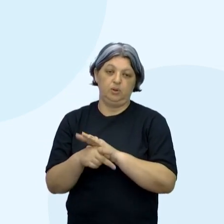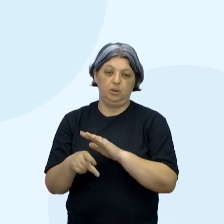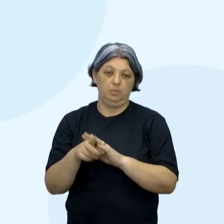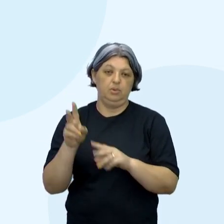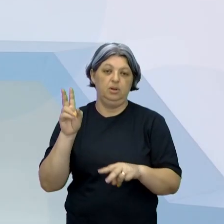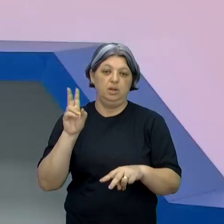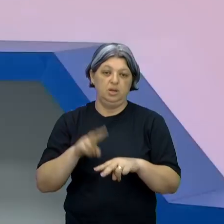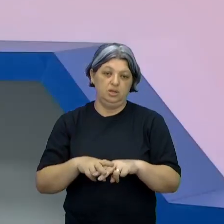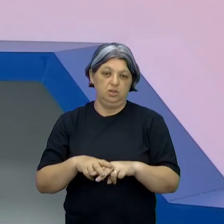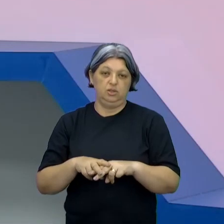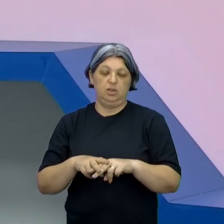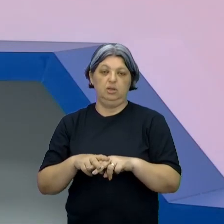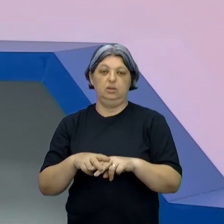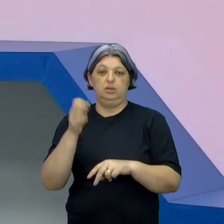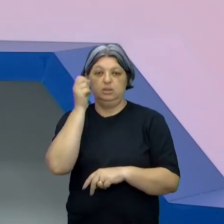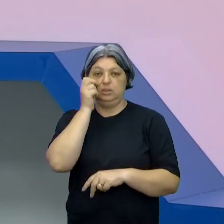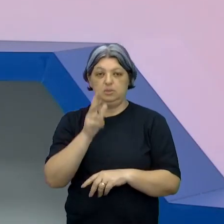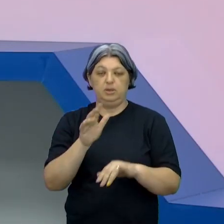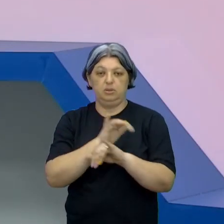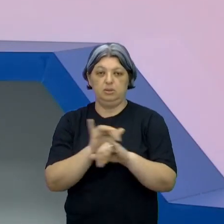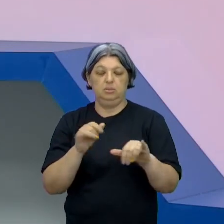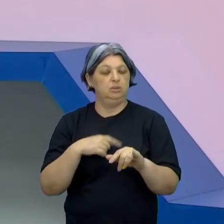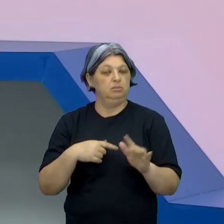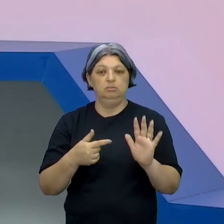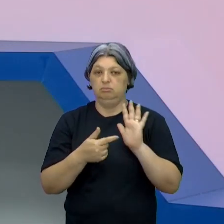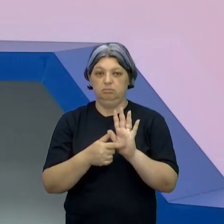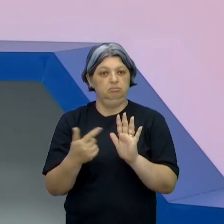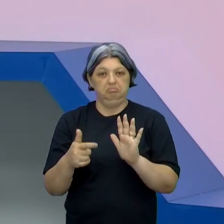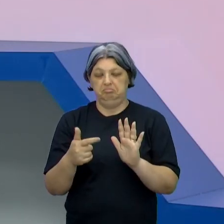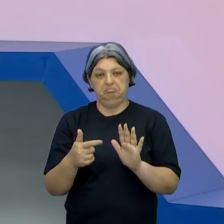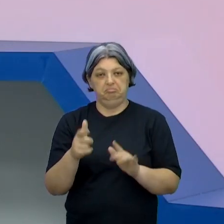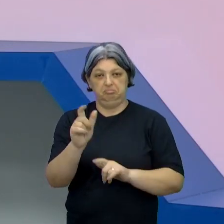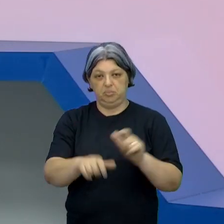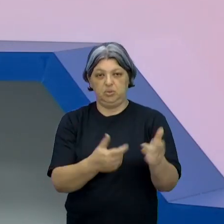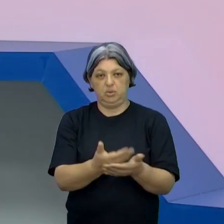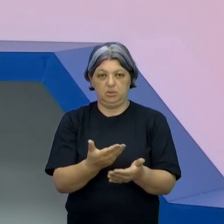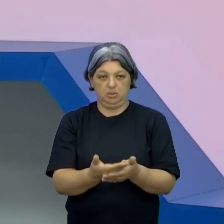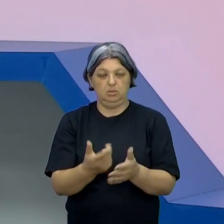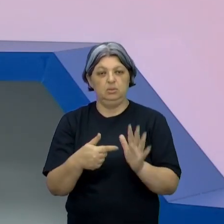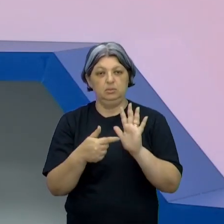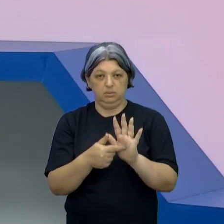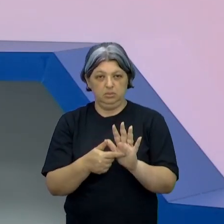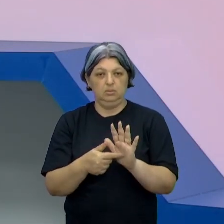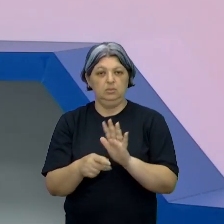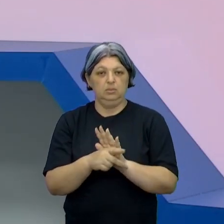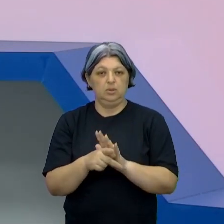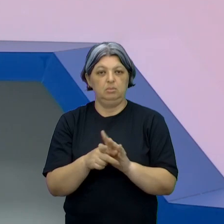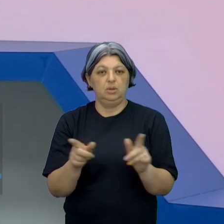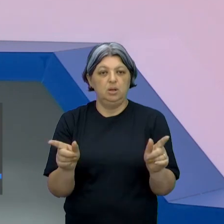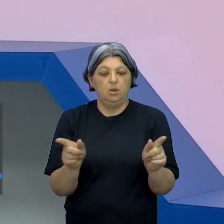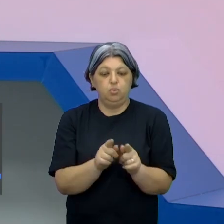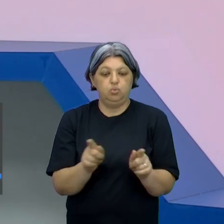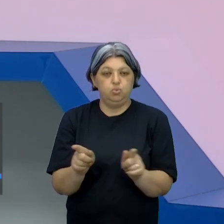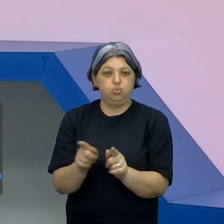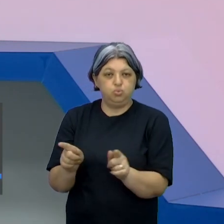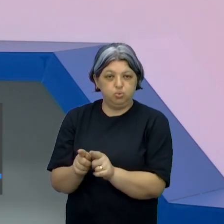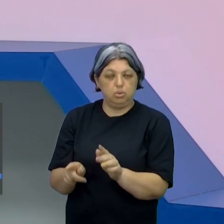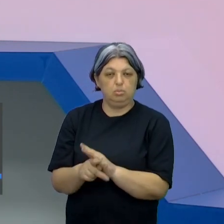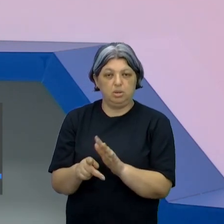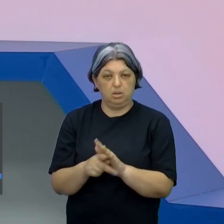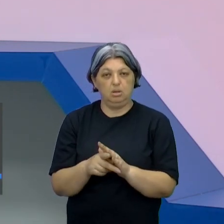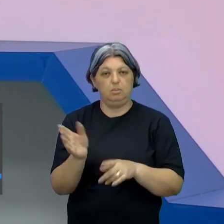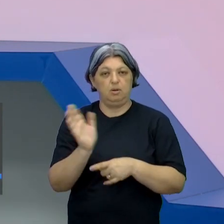Mídia. Eu não tenho apresentação dos nossos estudantes, que são as apresentações, os curtas, né, os filmes de lutas